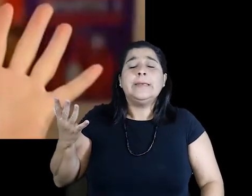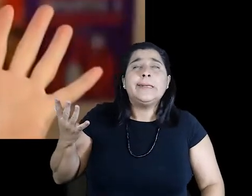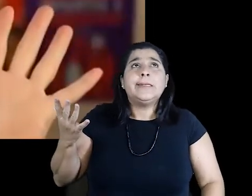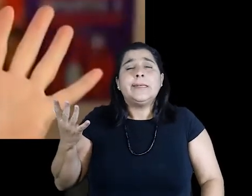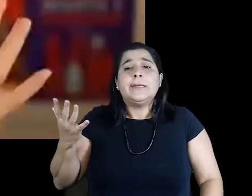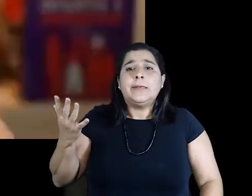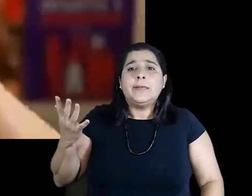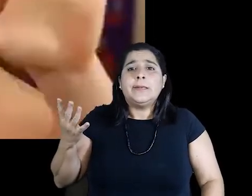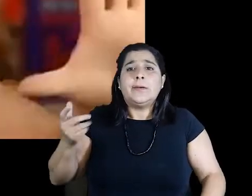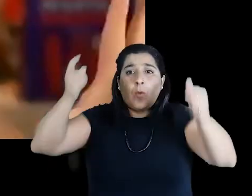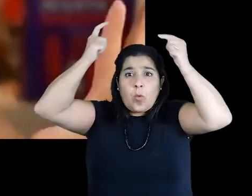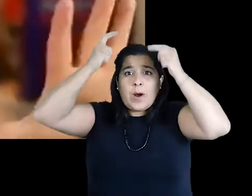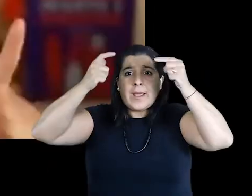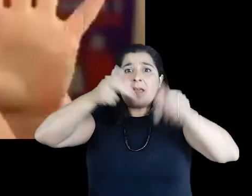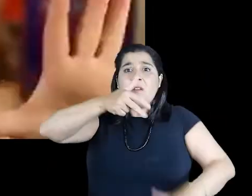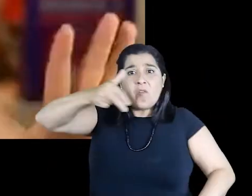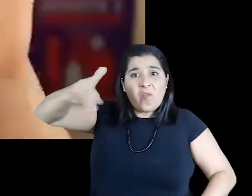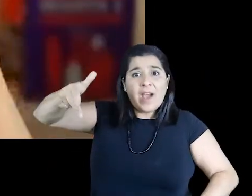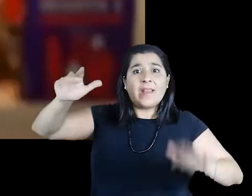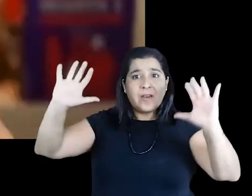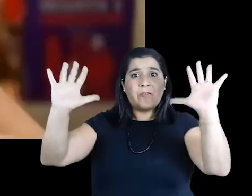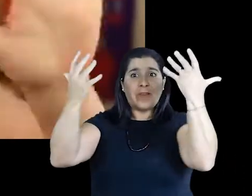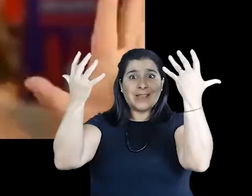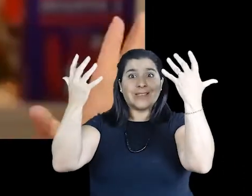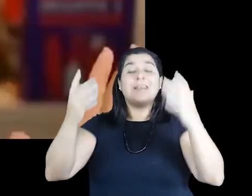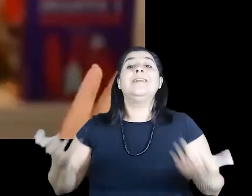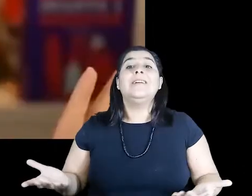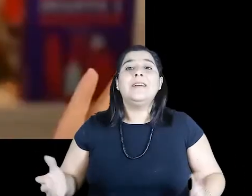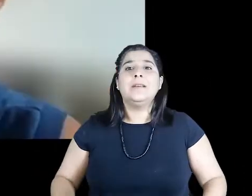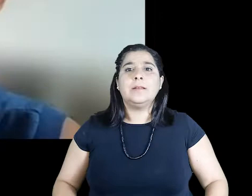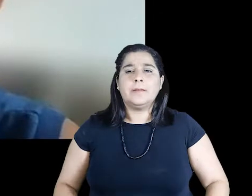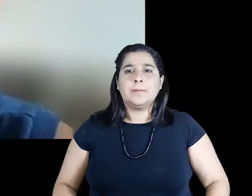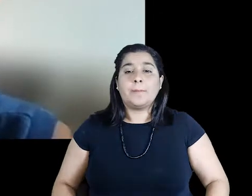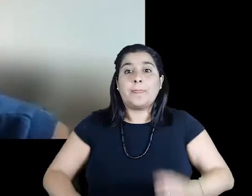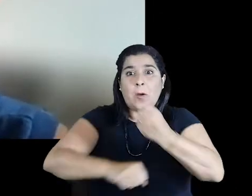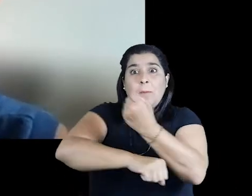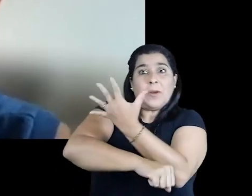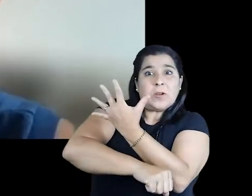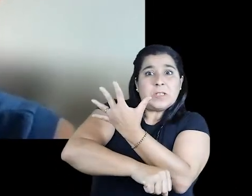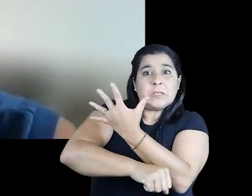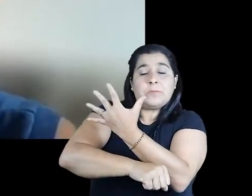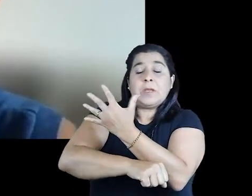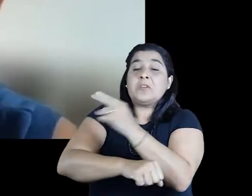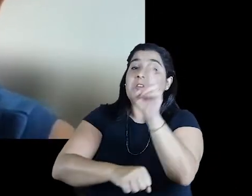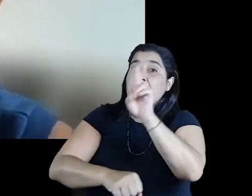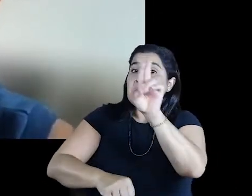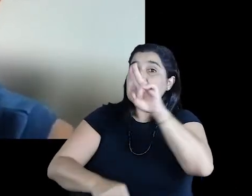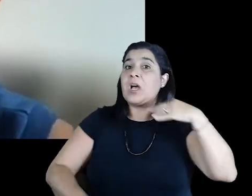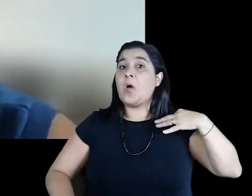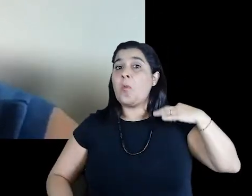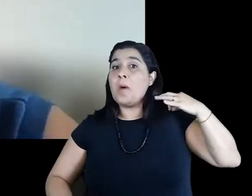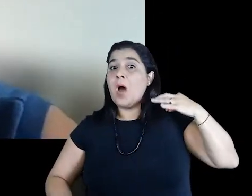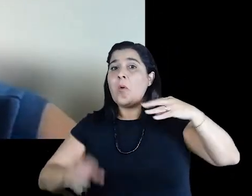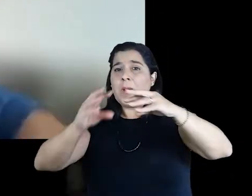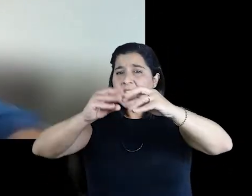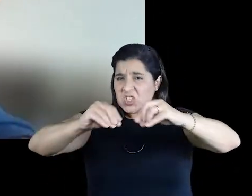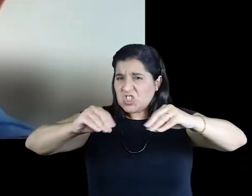o rei vai a essa festa? Quem sabe não conta. Se o porco espinho vai com uma roupa